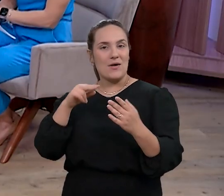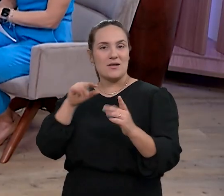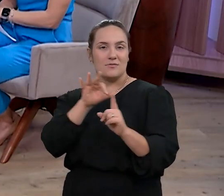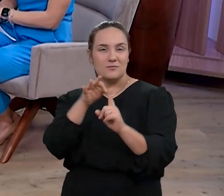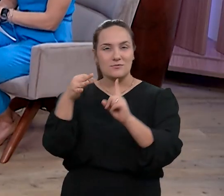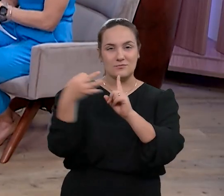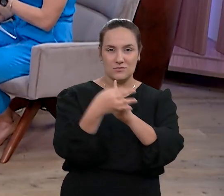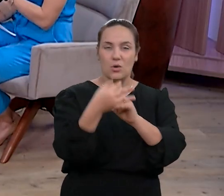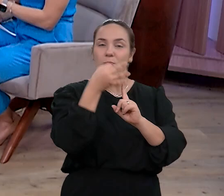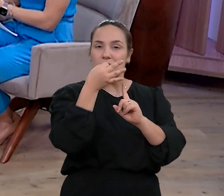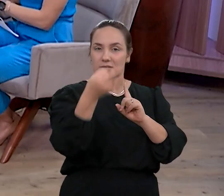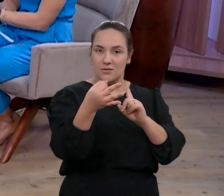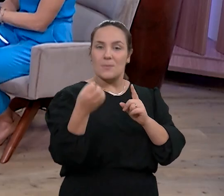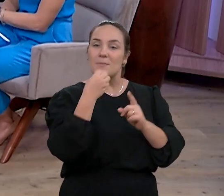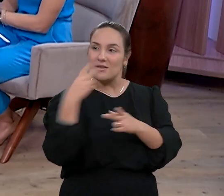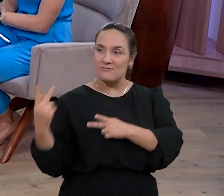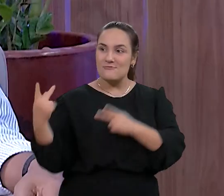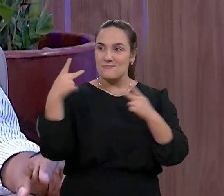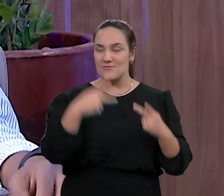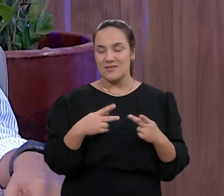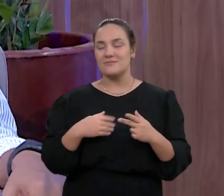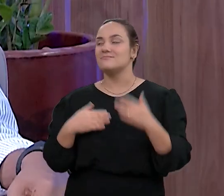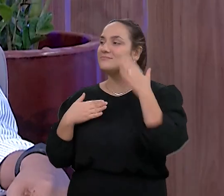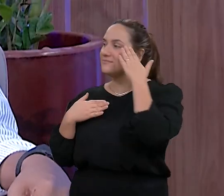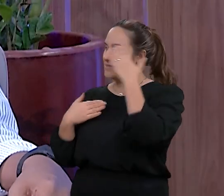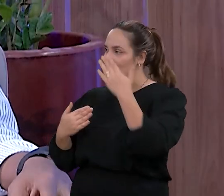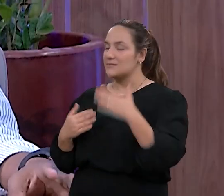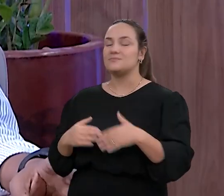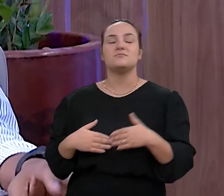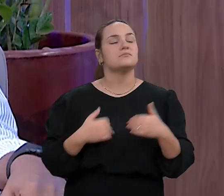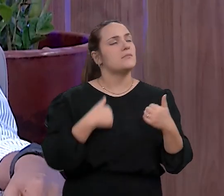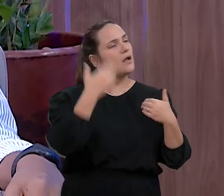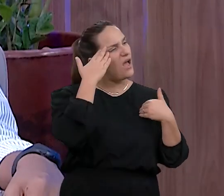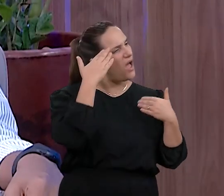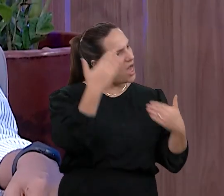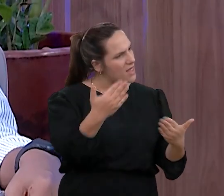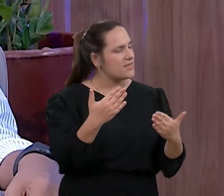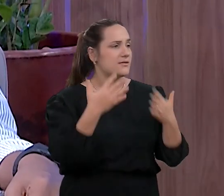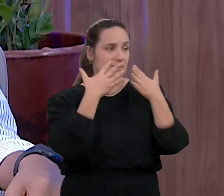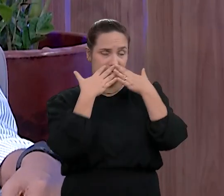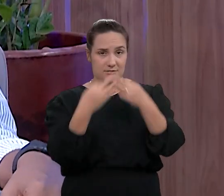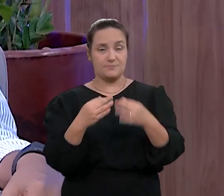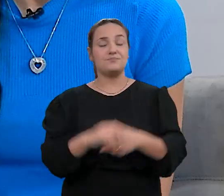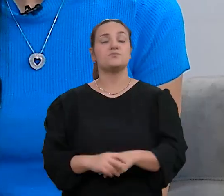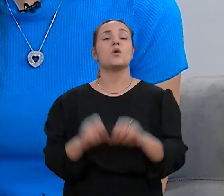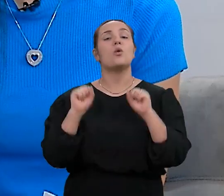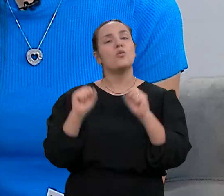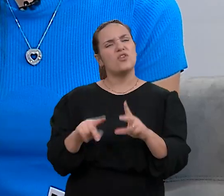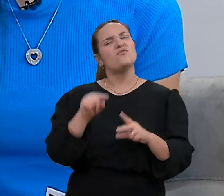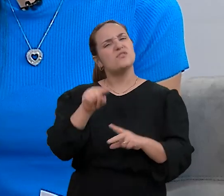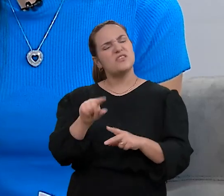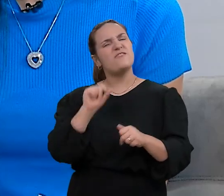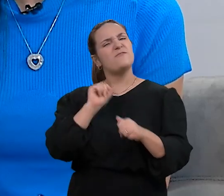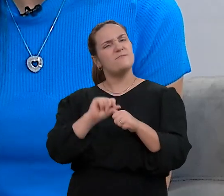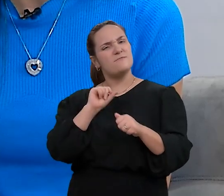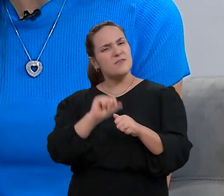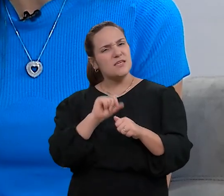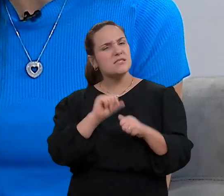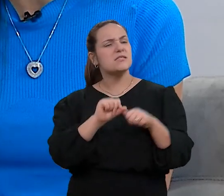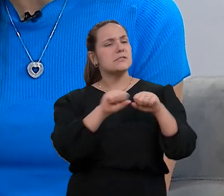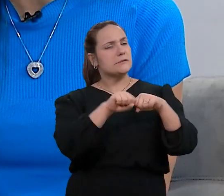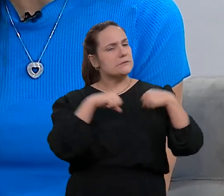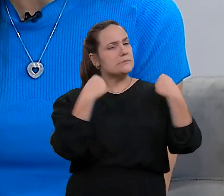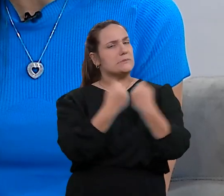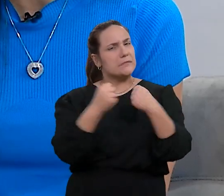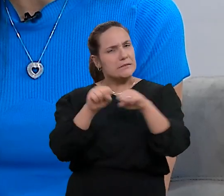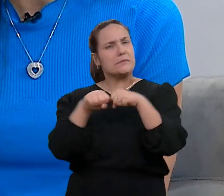Perspectiva da TV Alem seja muito bem-vindo obrigada Eu que agradeço Olívia e agradeço a atenção aí dos espectadores bom E vocês estão realizando aí uma série